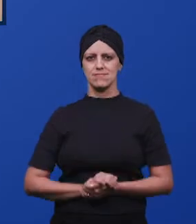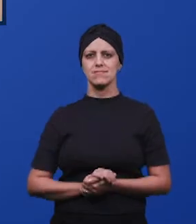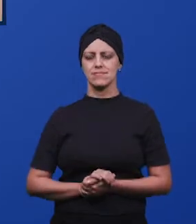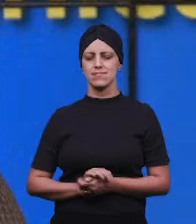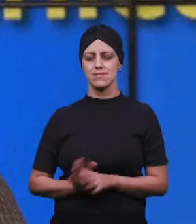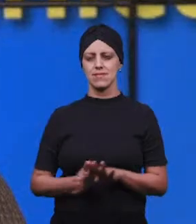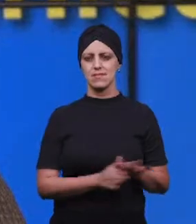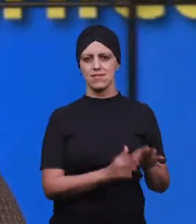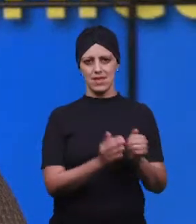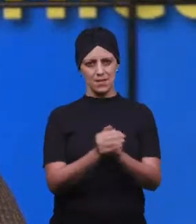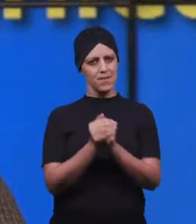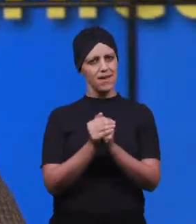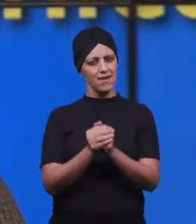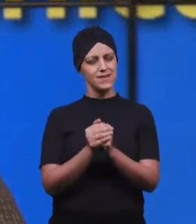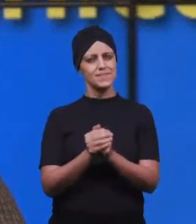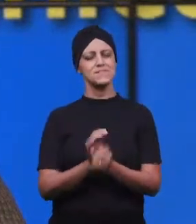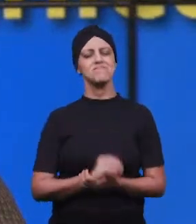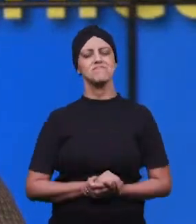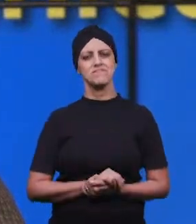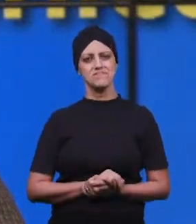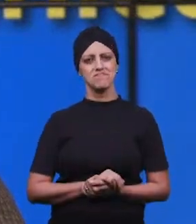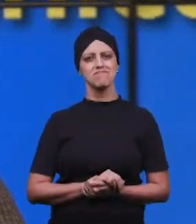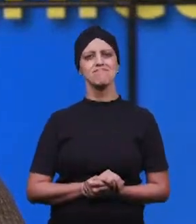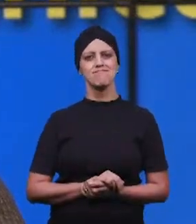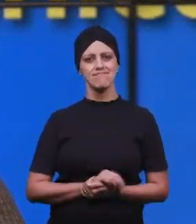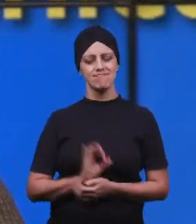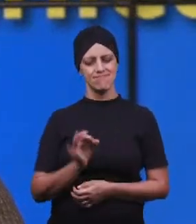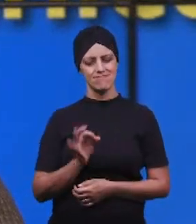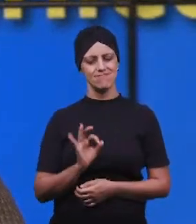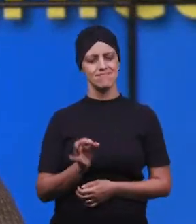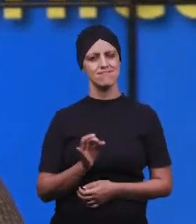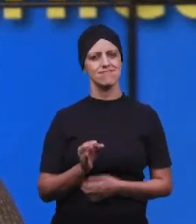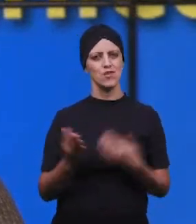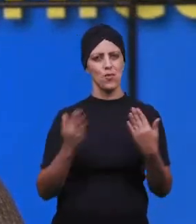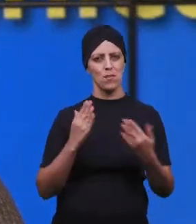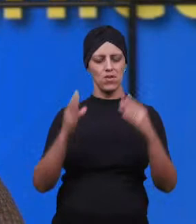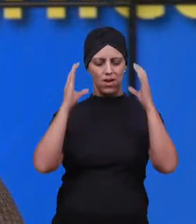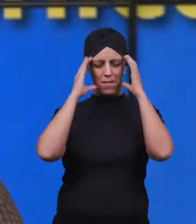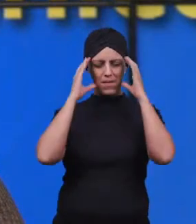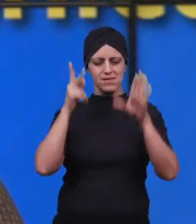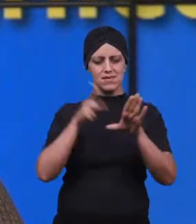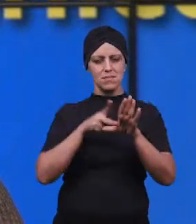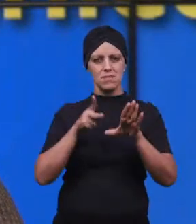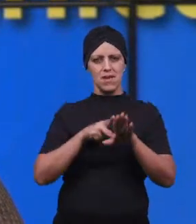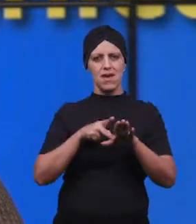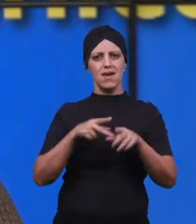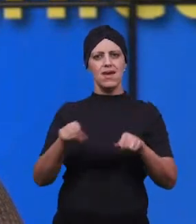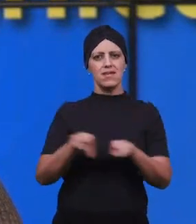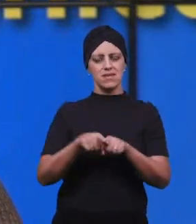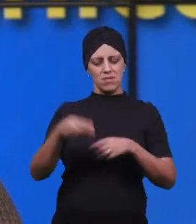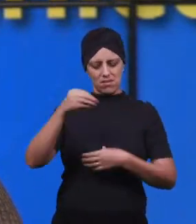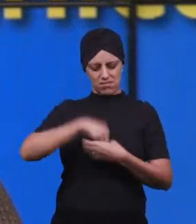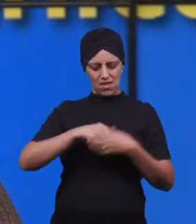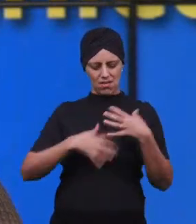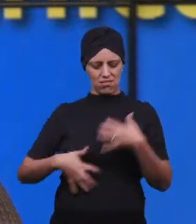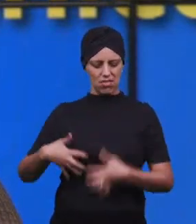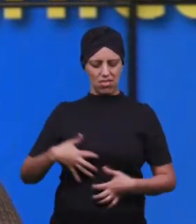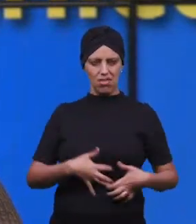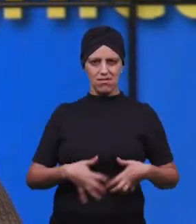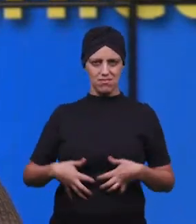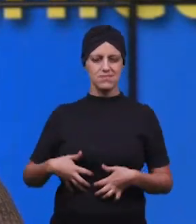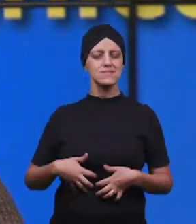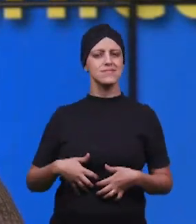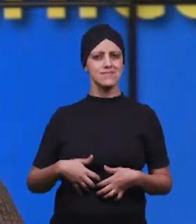paz do Senhor. Amém, Paulo Márcio. Bem colocado aqui nas colocações da cabeça, os pés e a fressura. Então